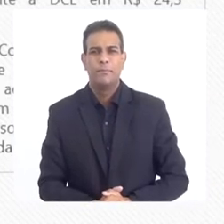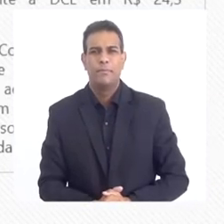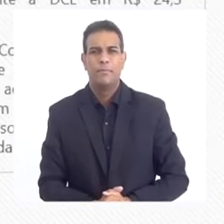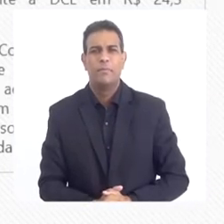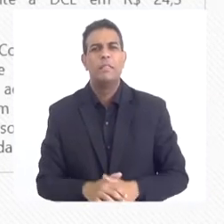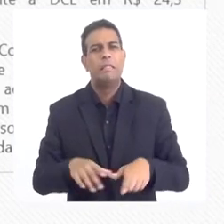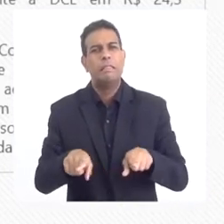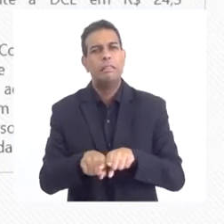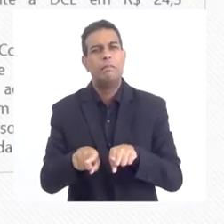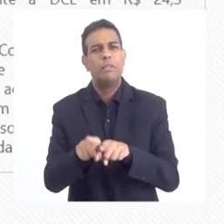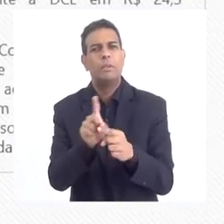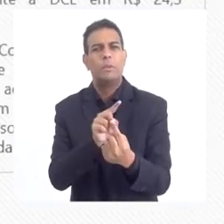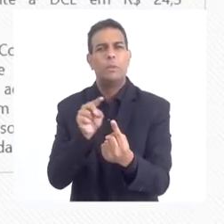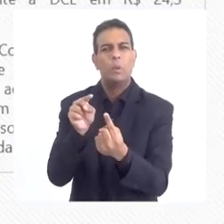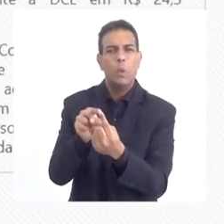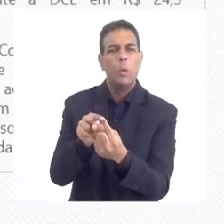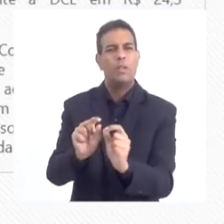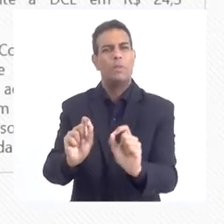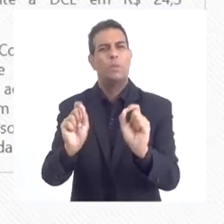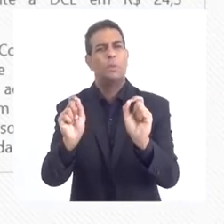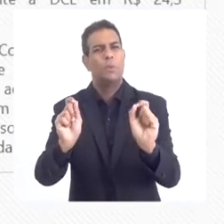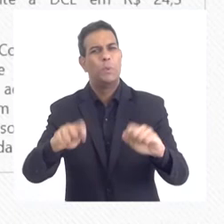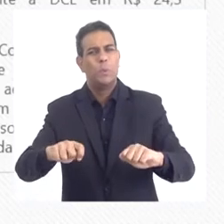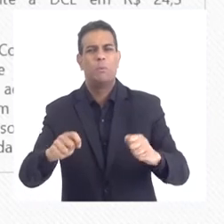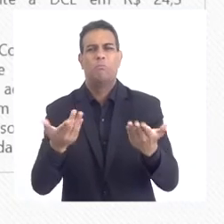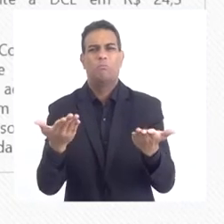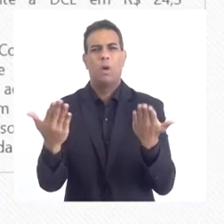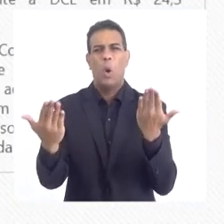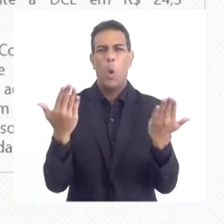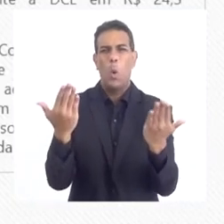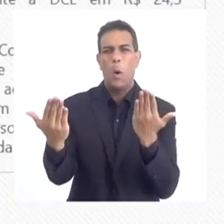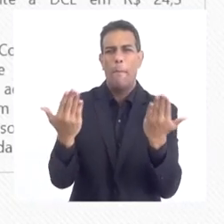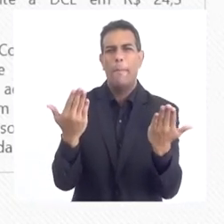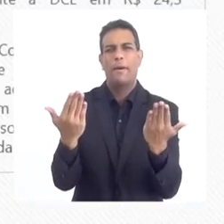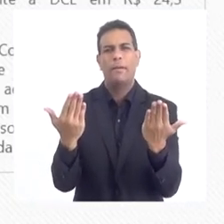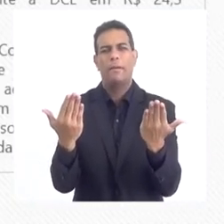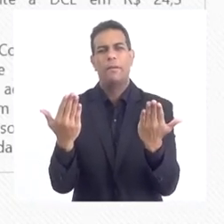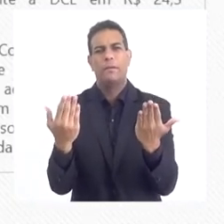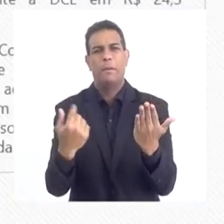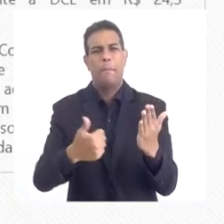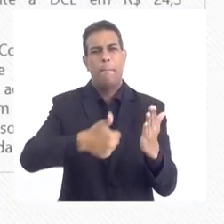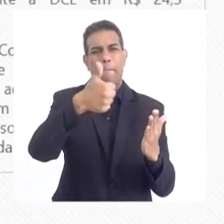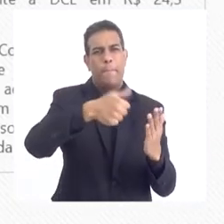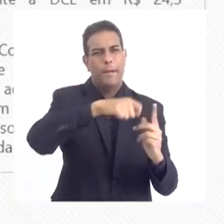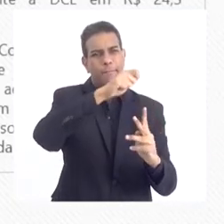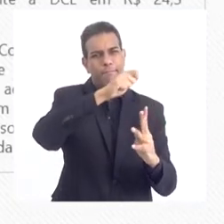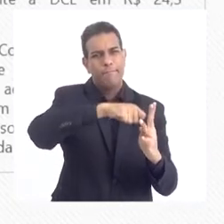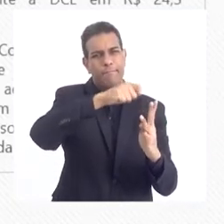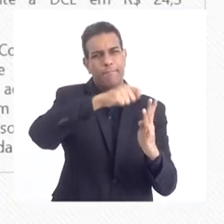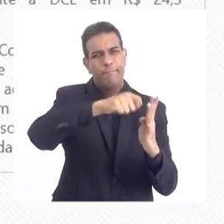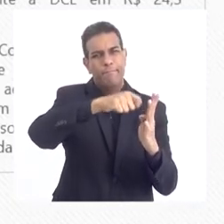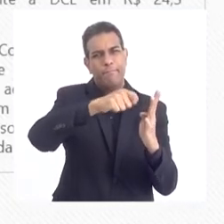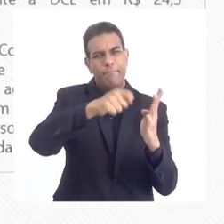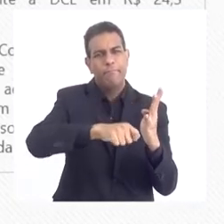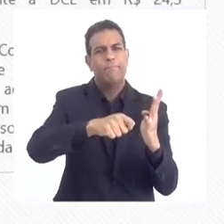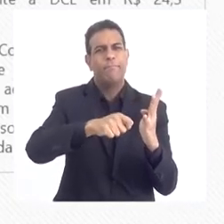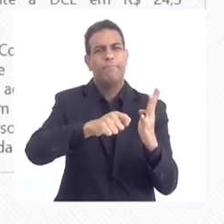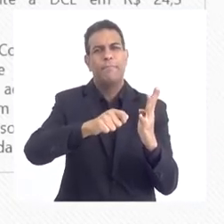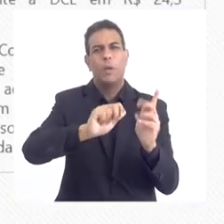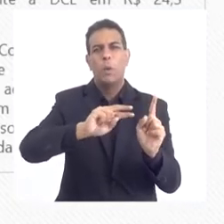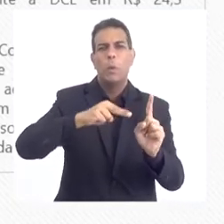a justificativa, né, que ela, comparada ao primeiro quadrimestre, sofreu um aumento